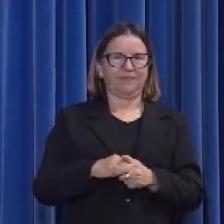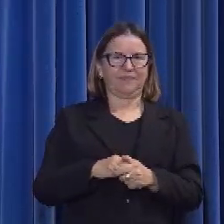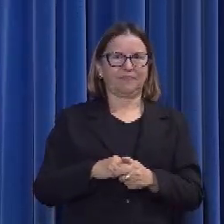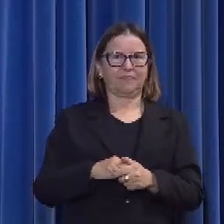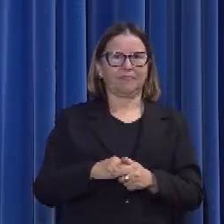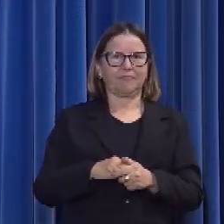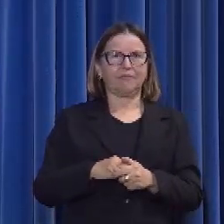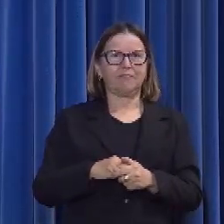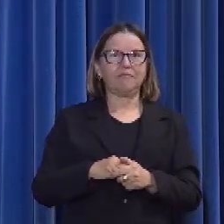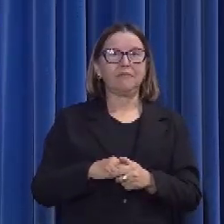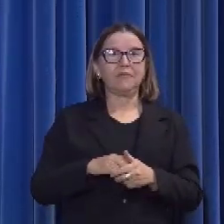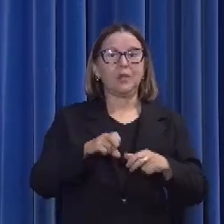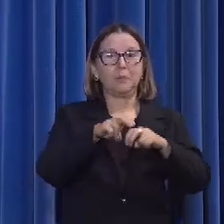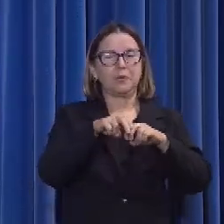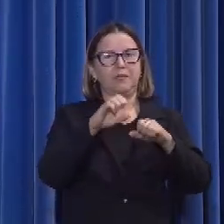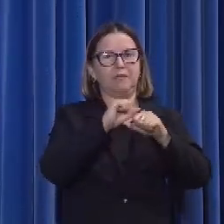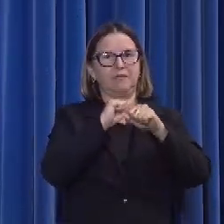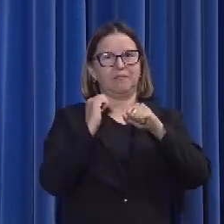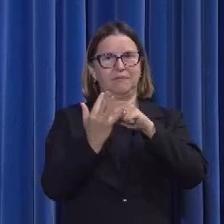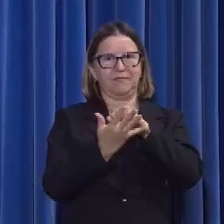Em meio a uma pandemia,